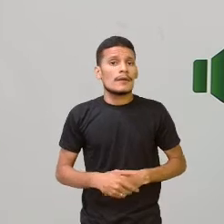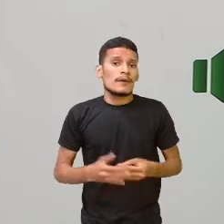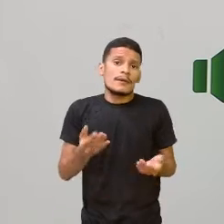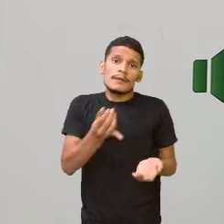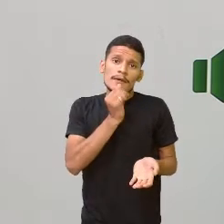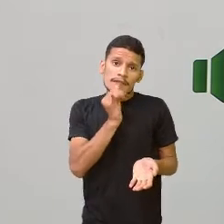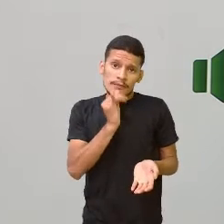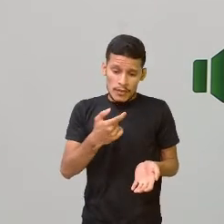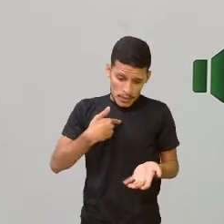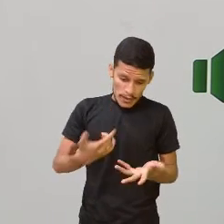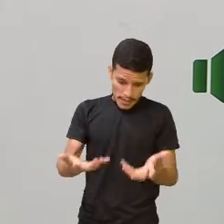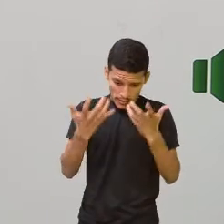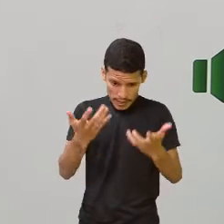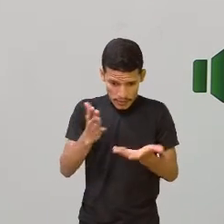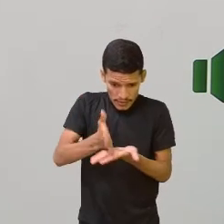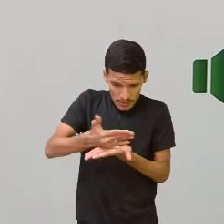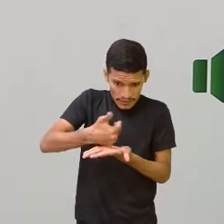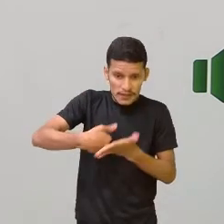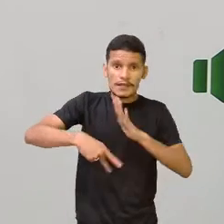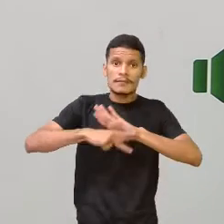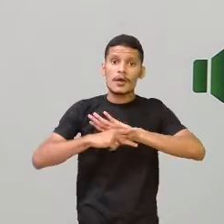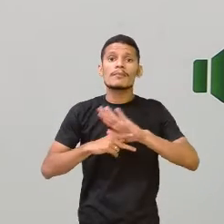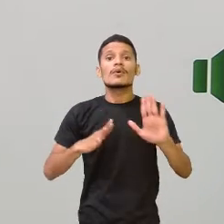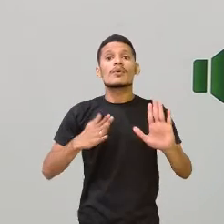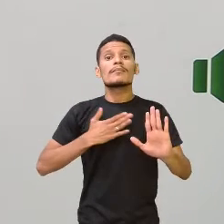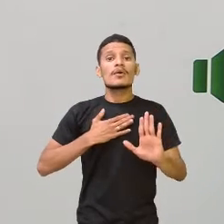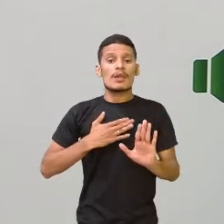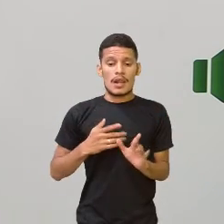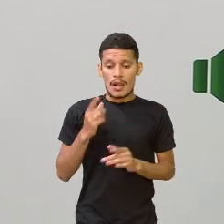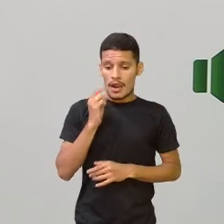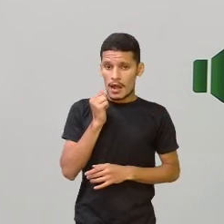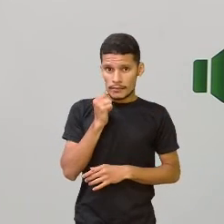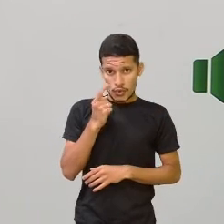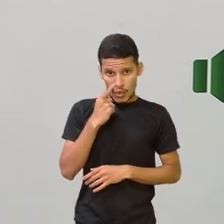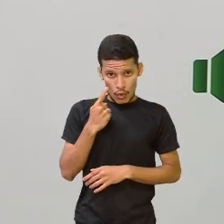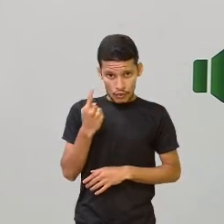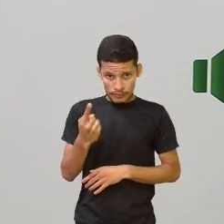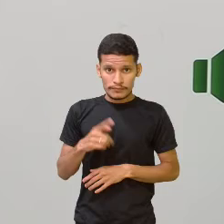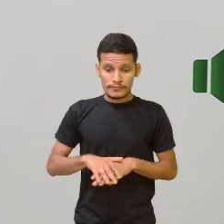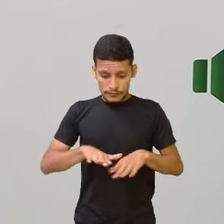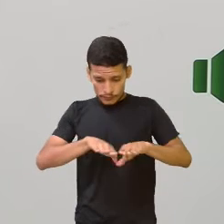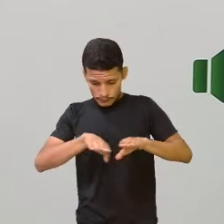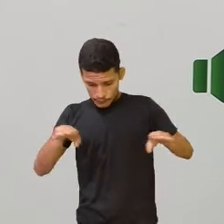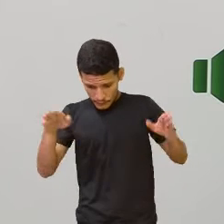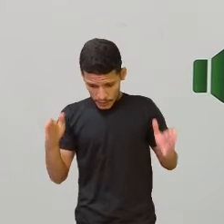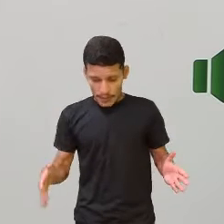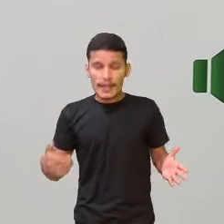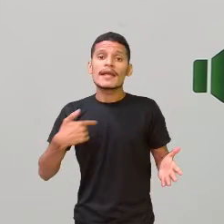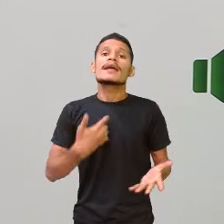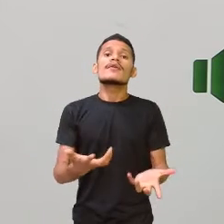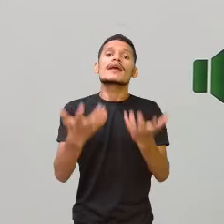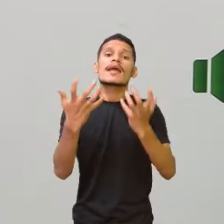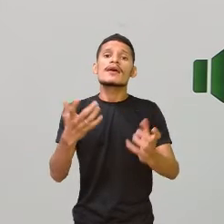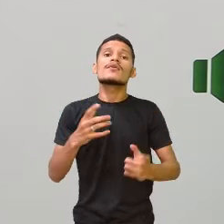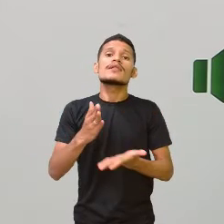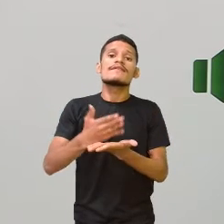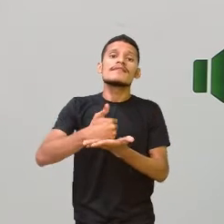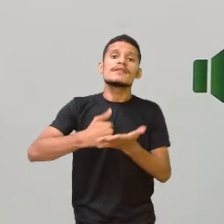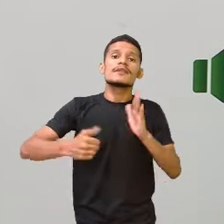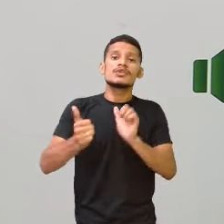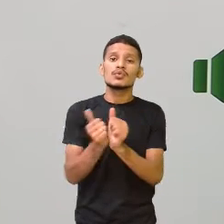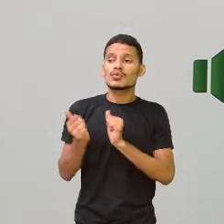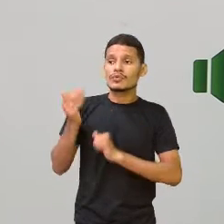que eu quero dividir esses meus lápis, todos esses meus lápis. Quero dividir com a professora Abigail, que está aqui junto comigo no